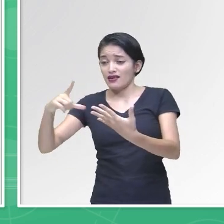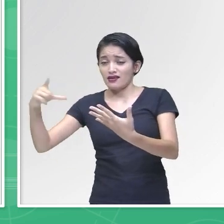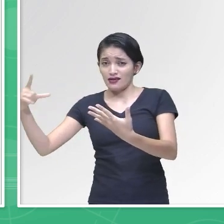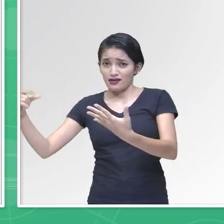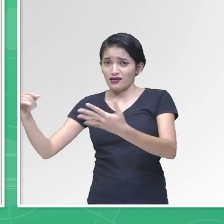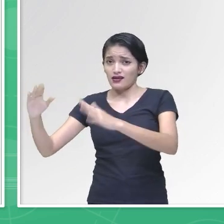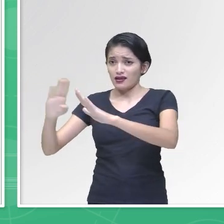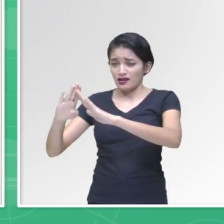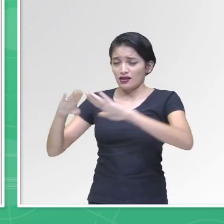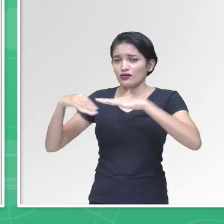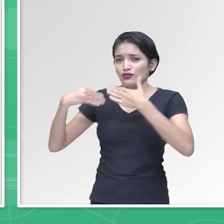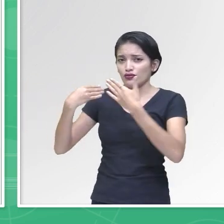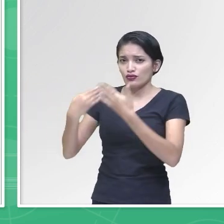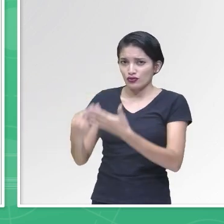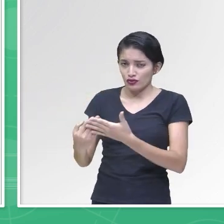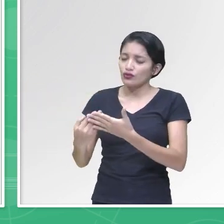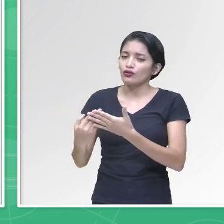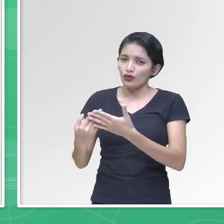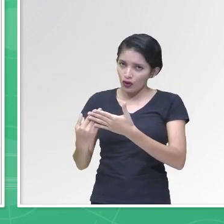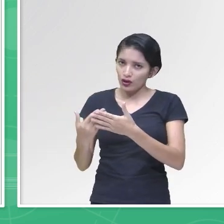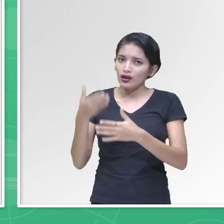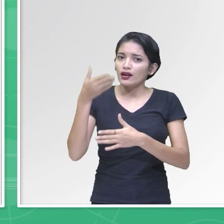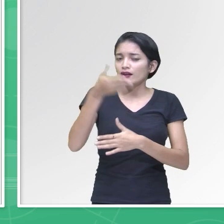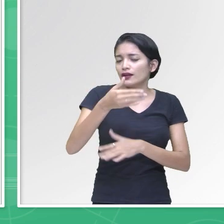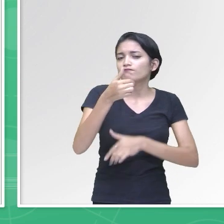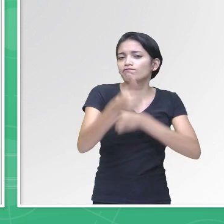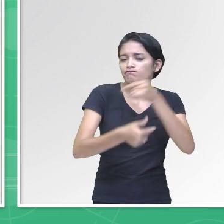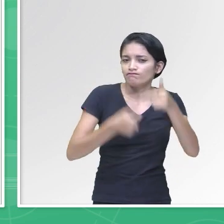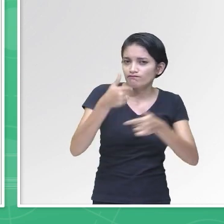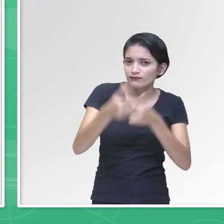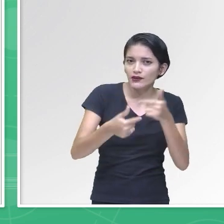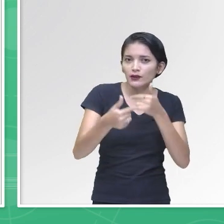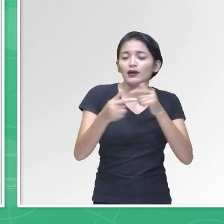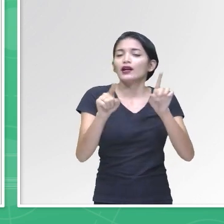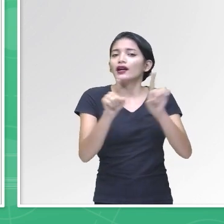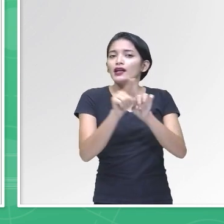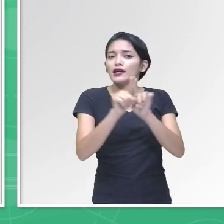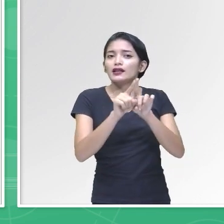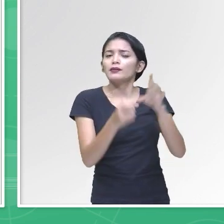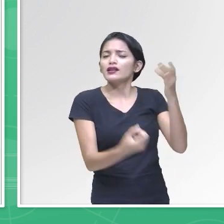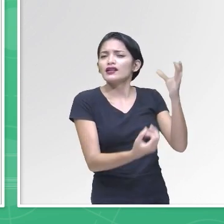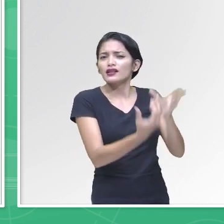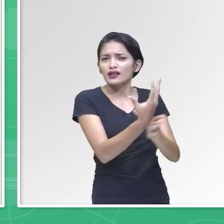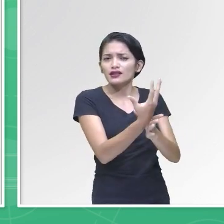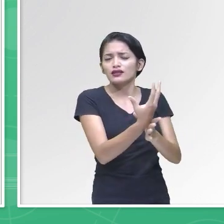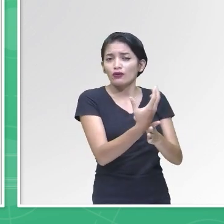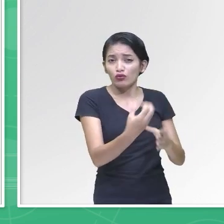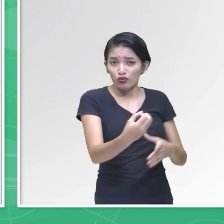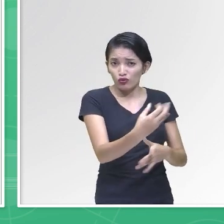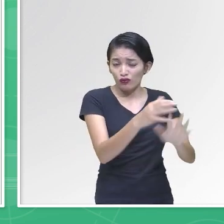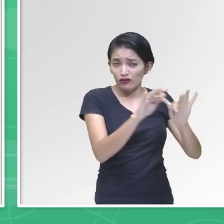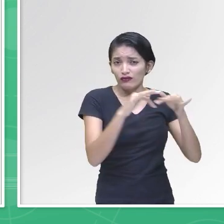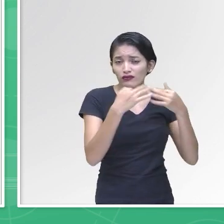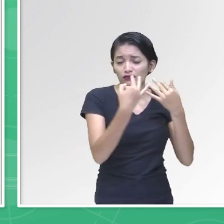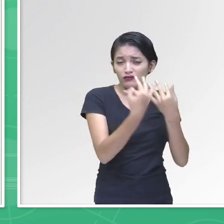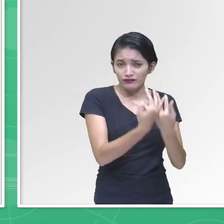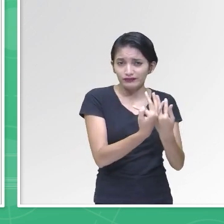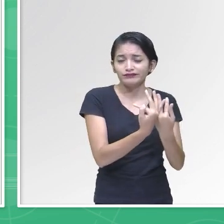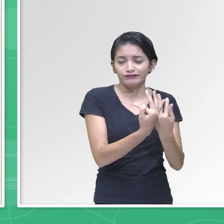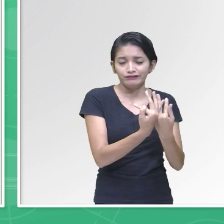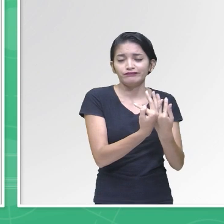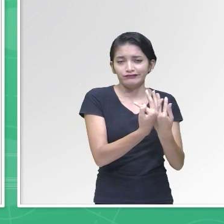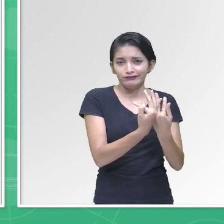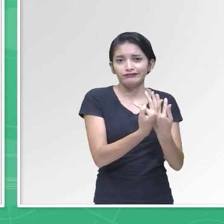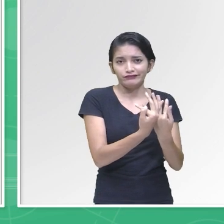escola, a inserção no mundo do trabalho e a constituição de uma nova família diz: